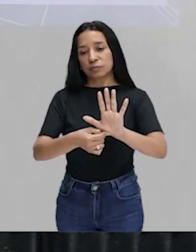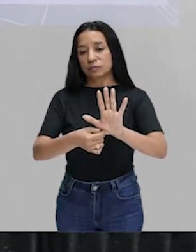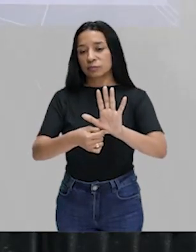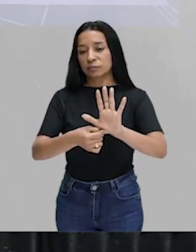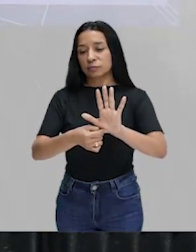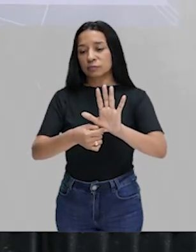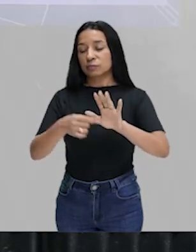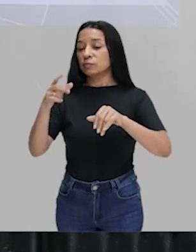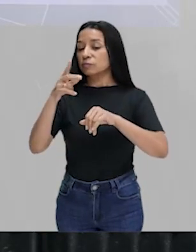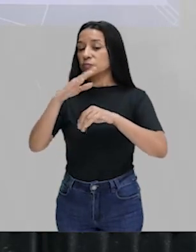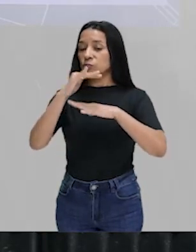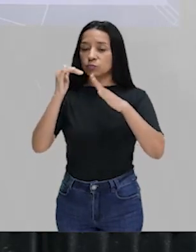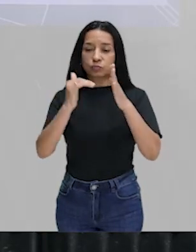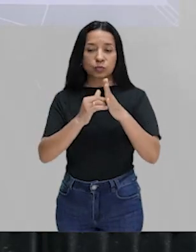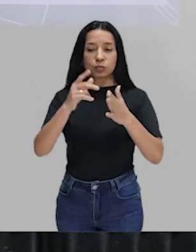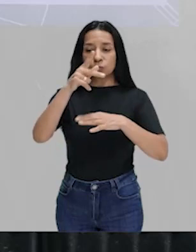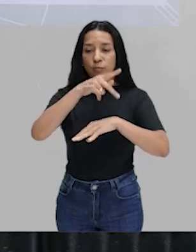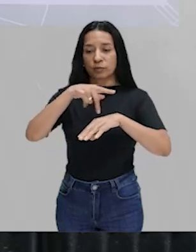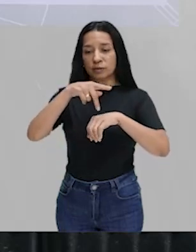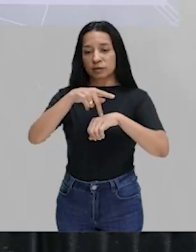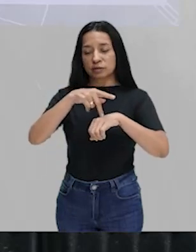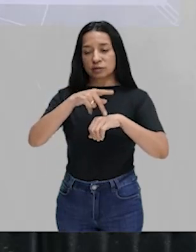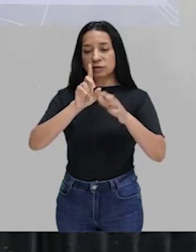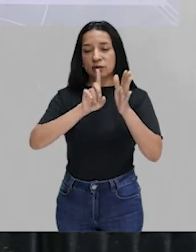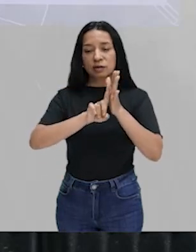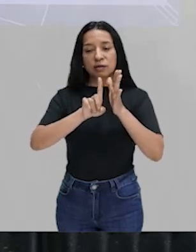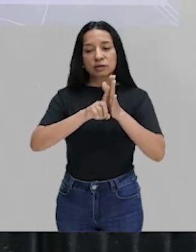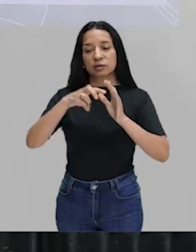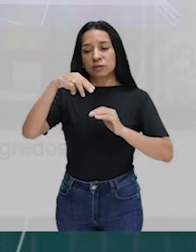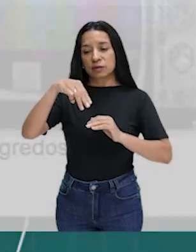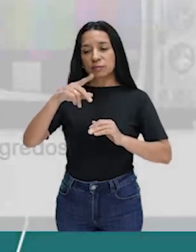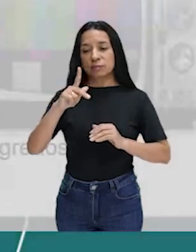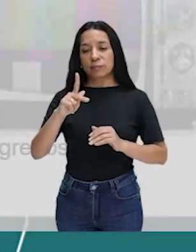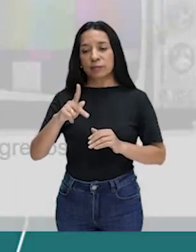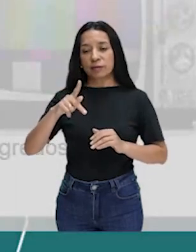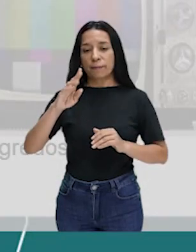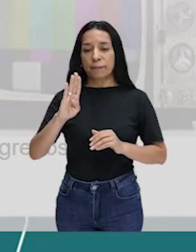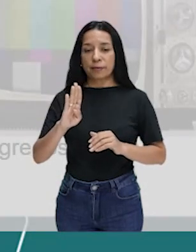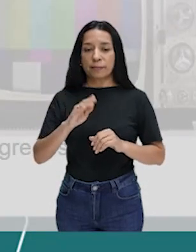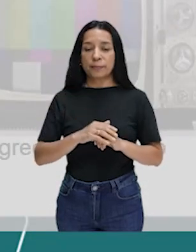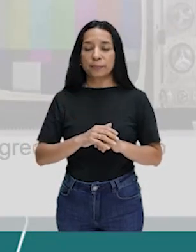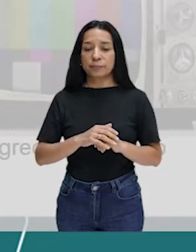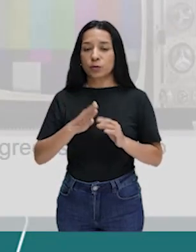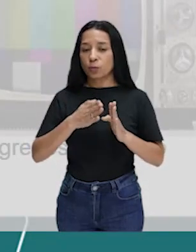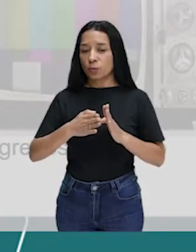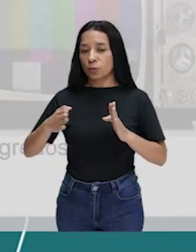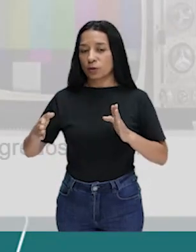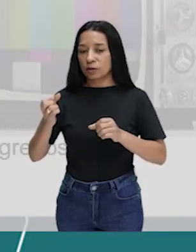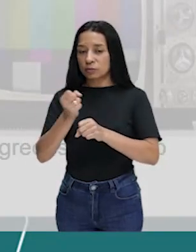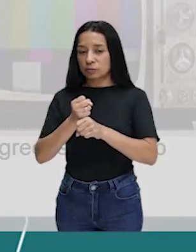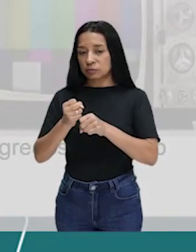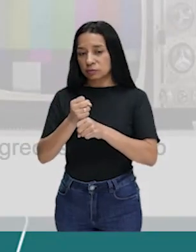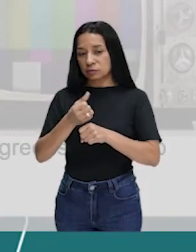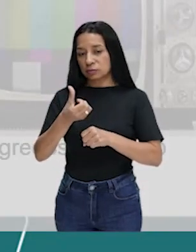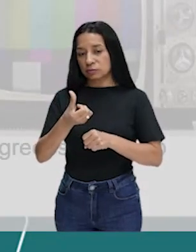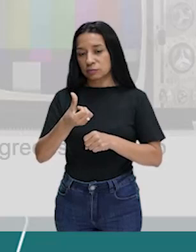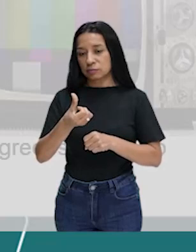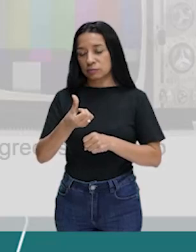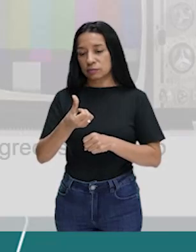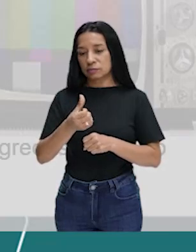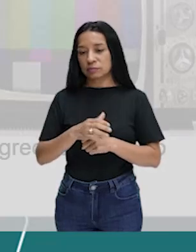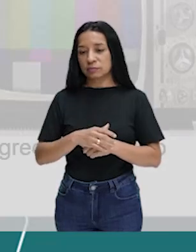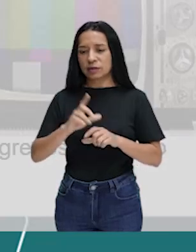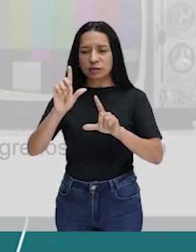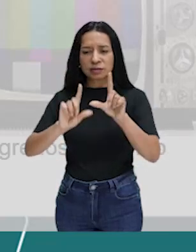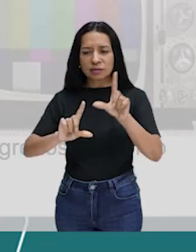todo o país. E aí entra a questão da música popular brasileira, tá? Então, durante esse ano, aí eu botei até a TV aí para